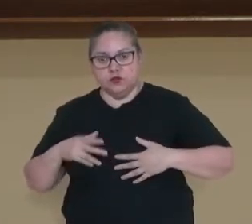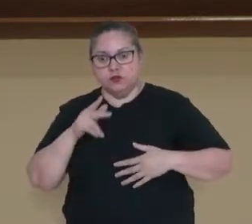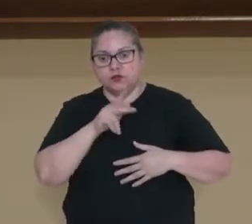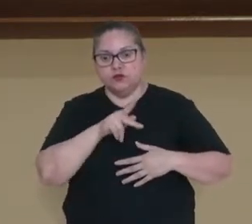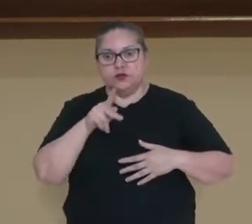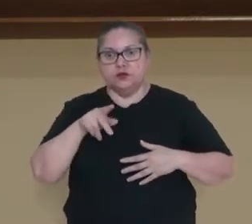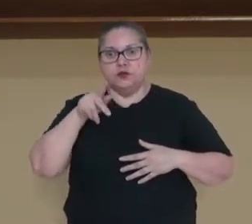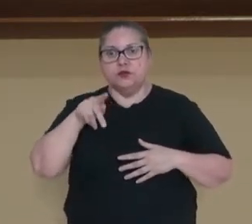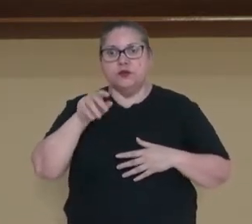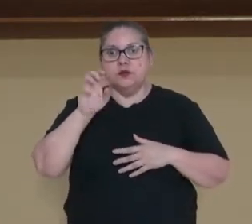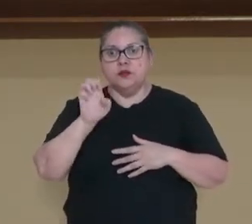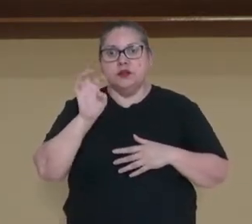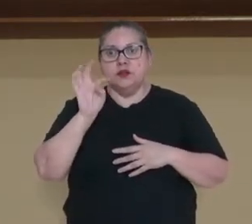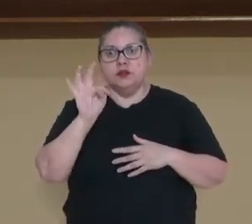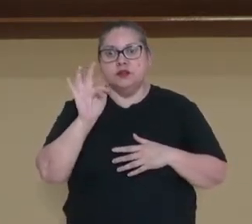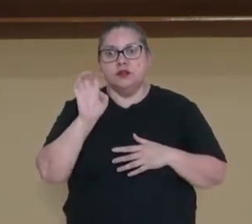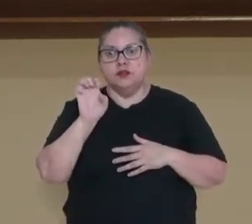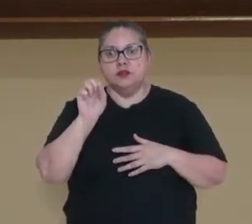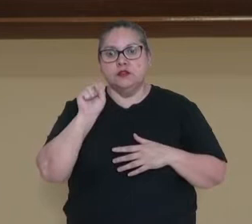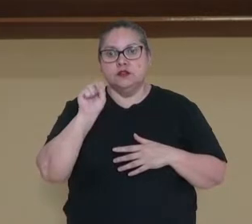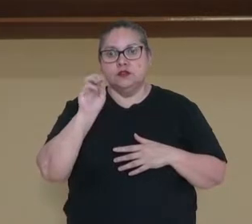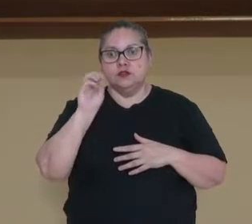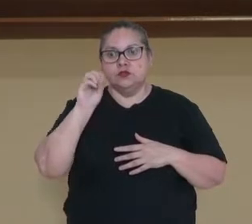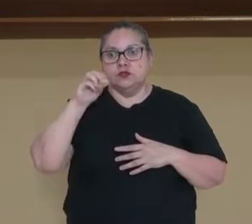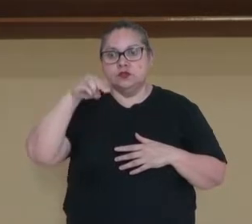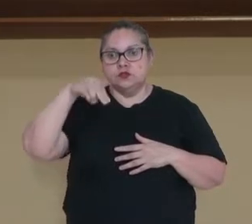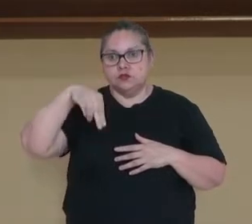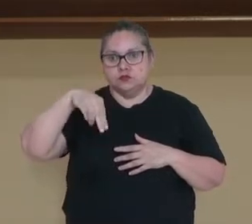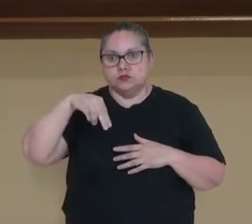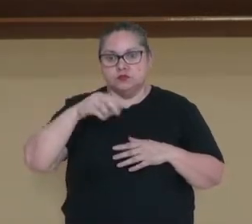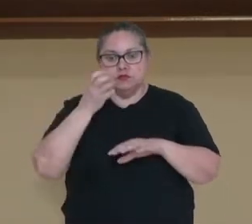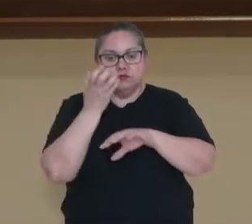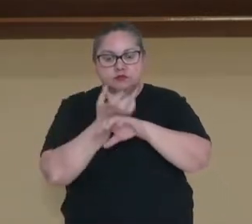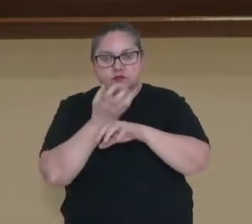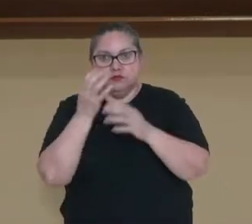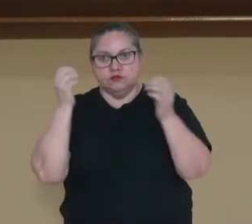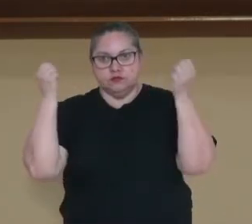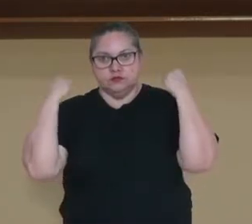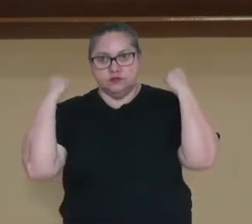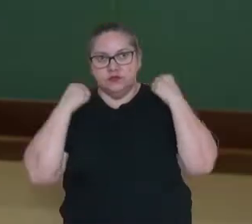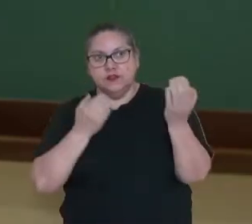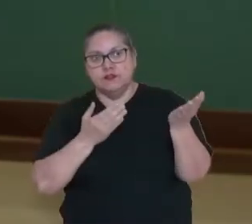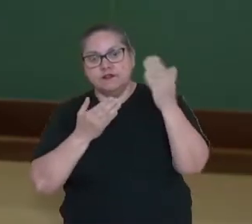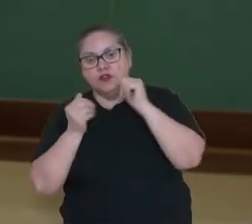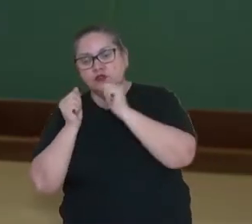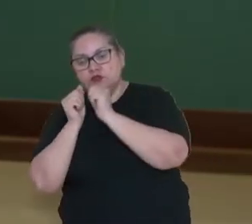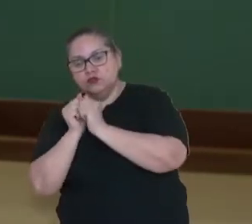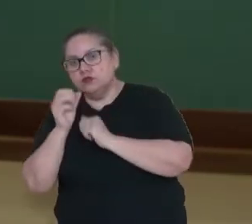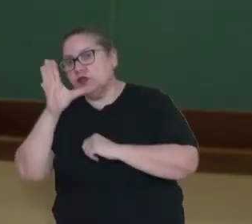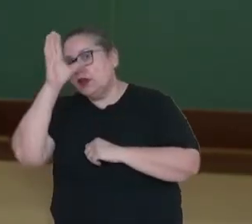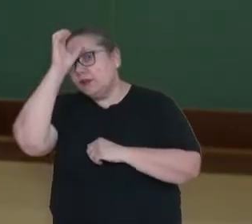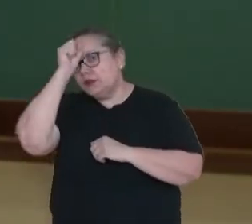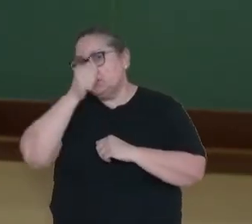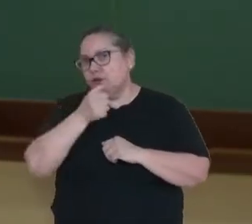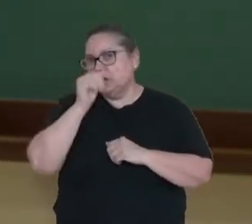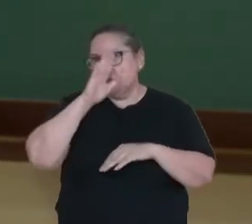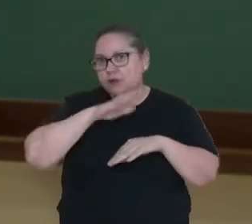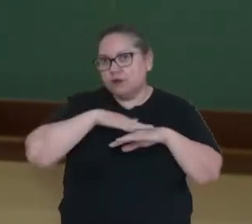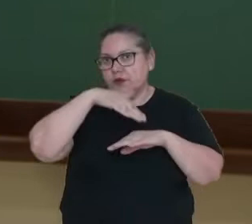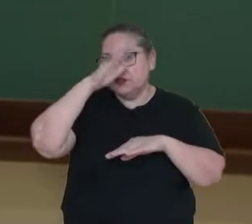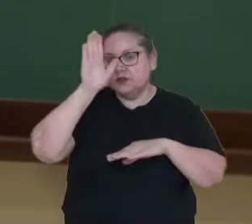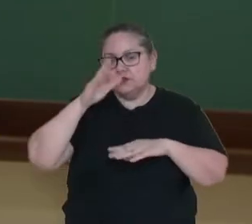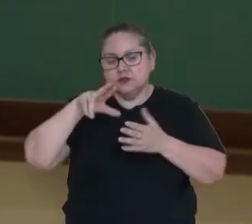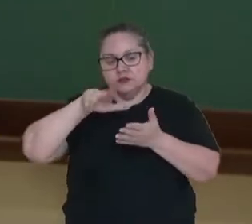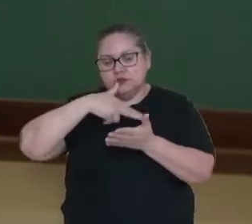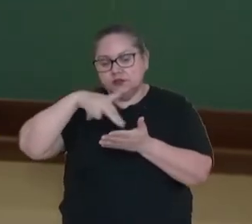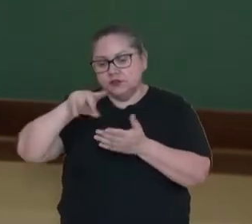professor Peterson, da disciplina de Educação Física, e te convido, vem comigo aqui aprender um pouquinho mais das